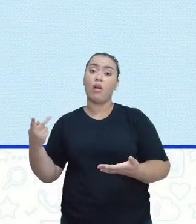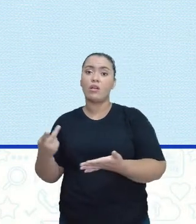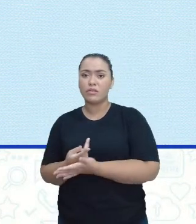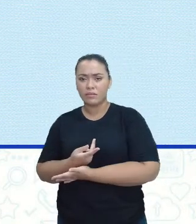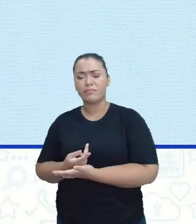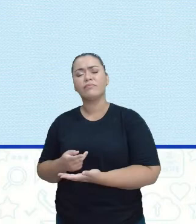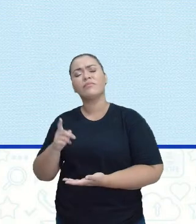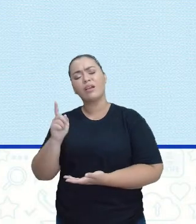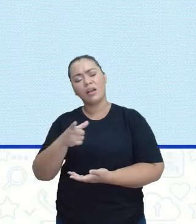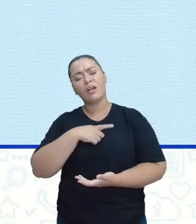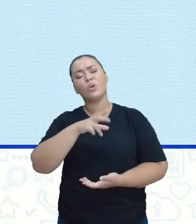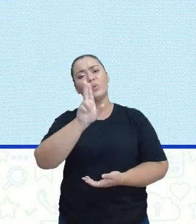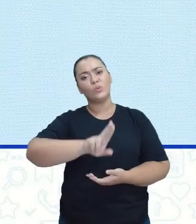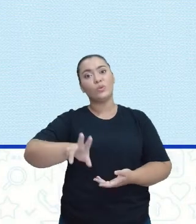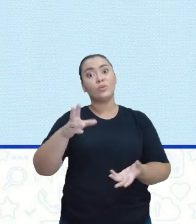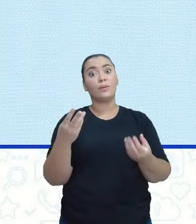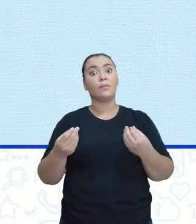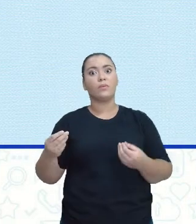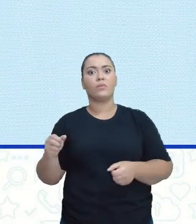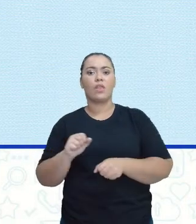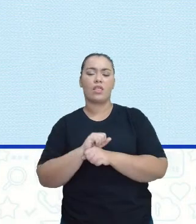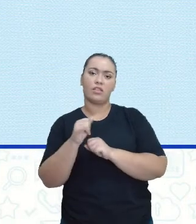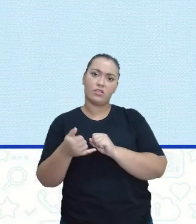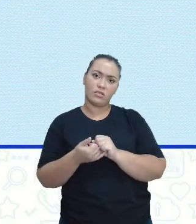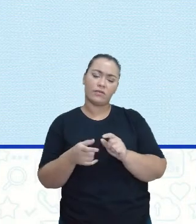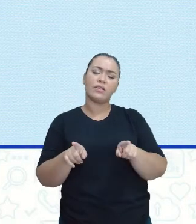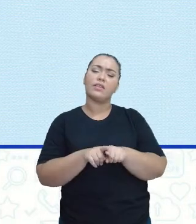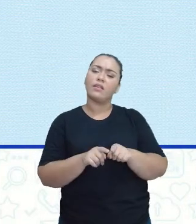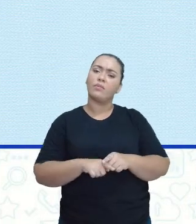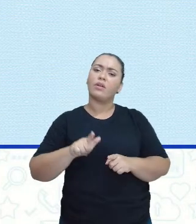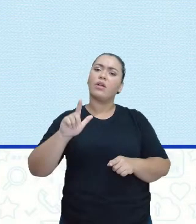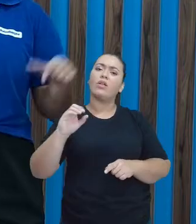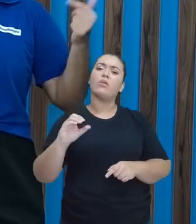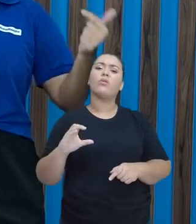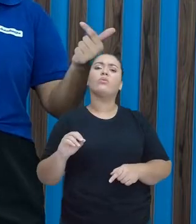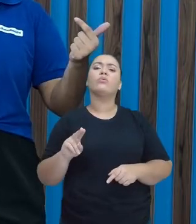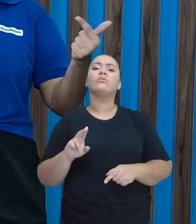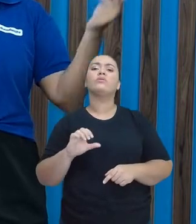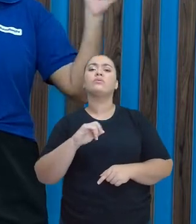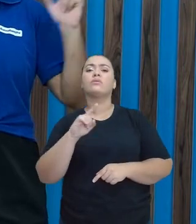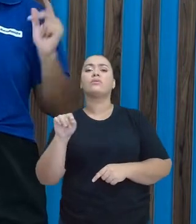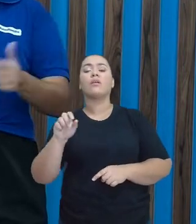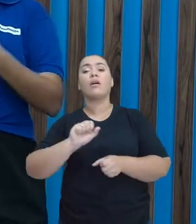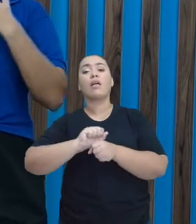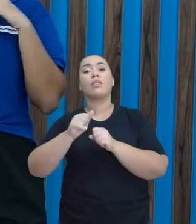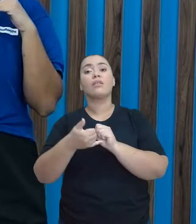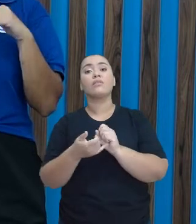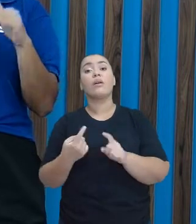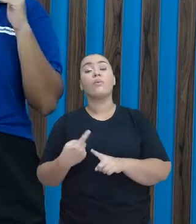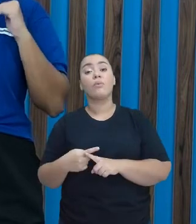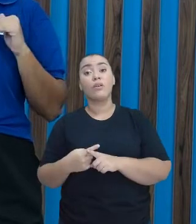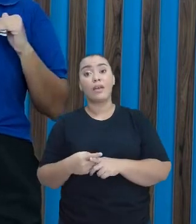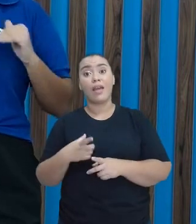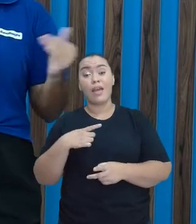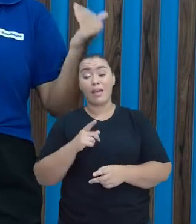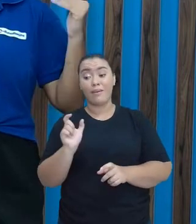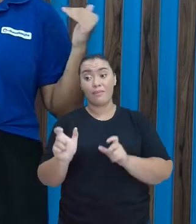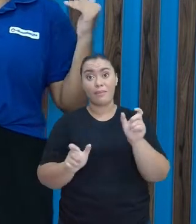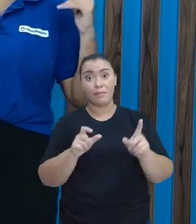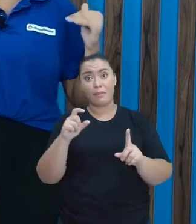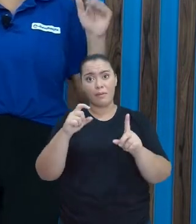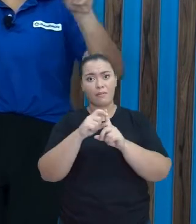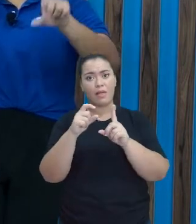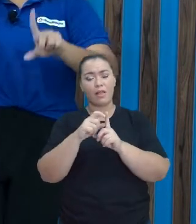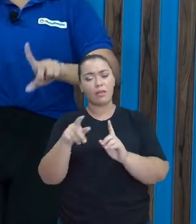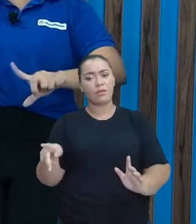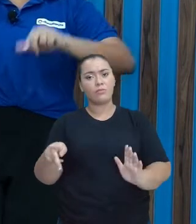acaba usando muito os adjetivos e as locuções adjetivas, tá? Por quê? Porque é através dessas palavras que